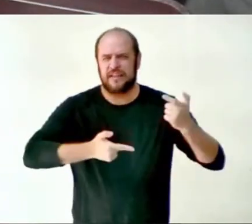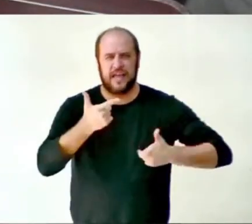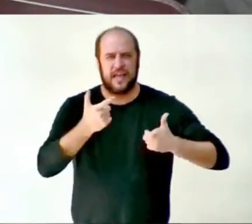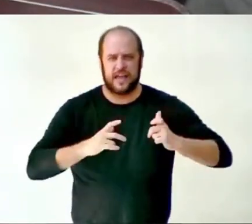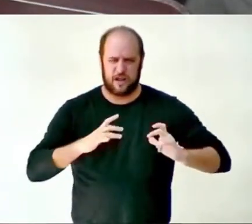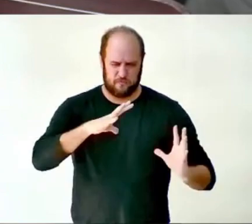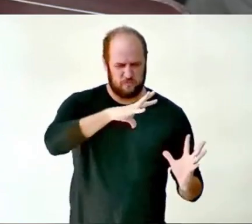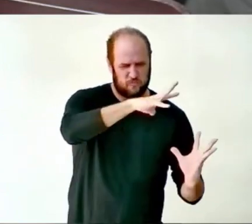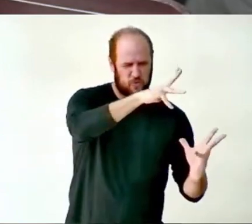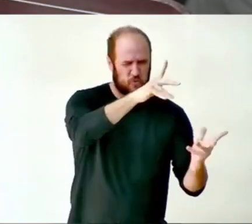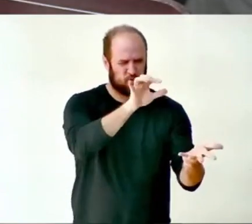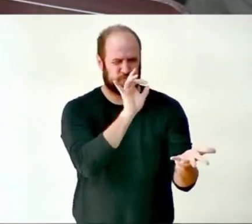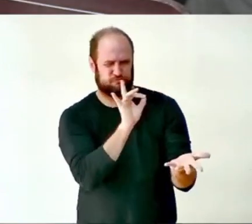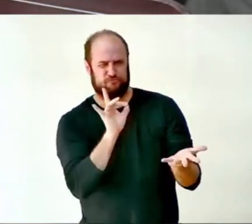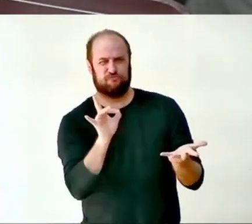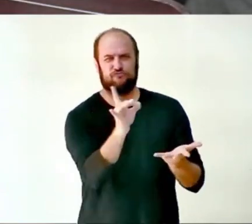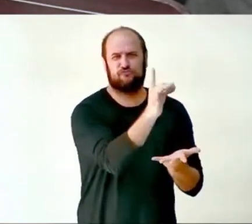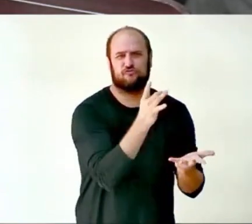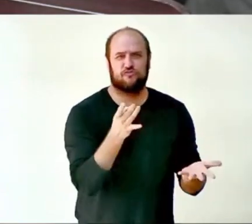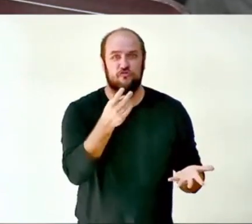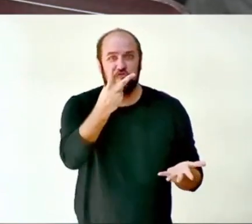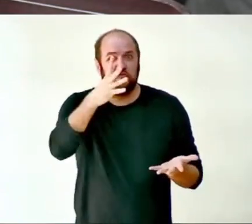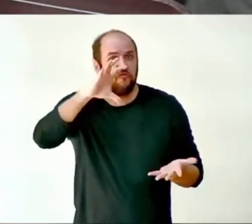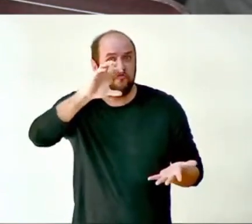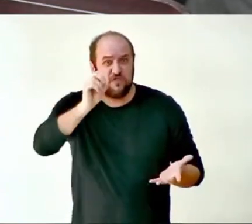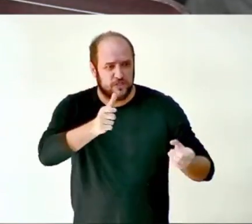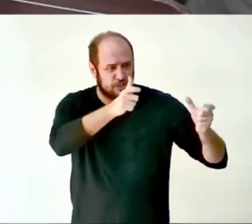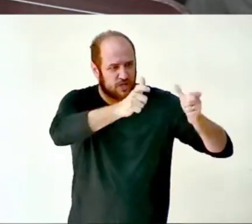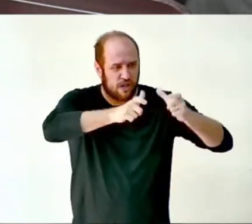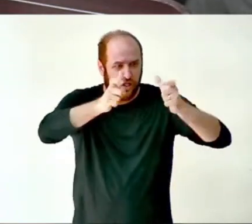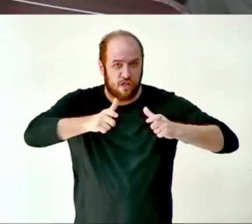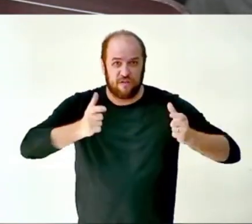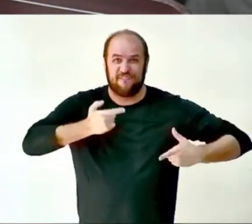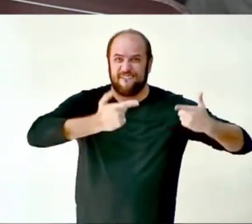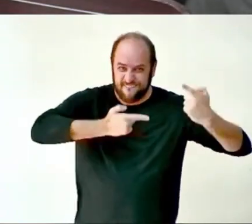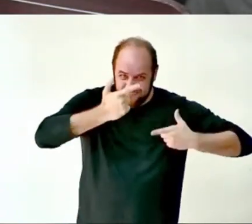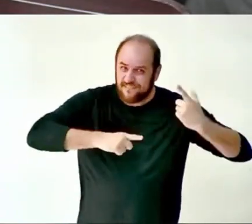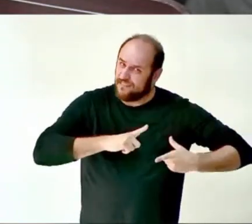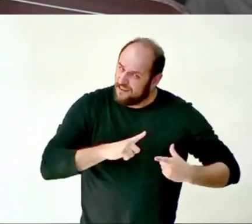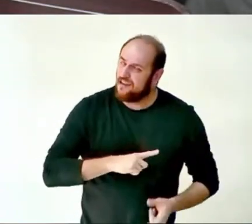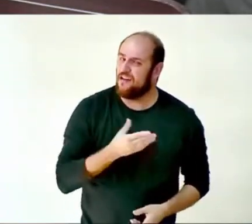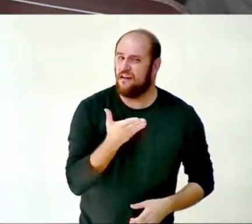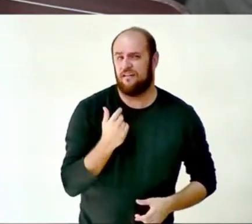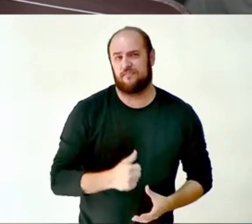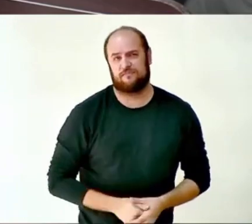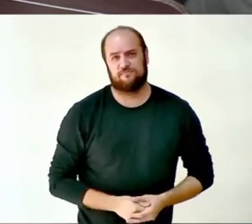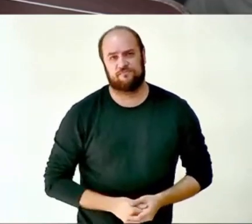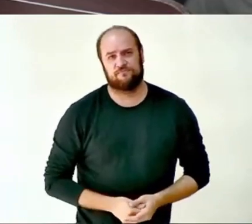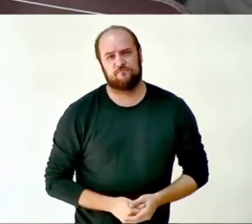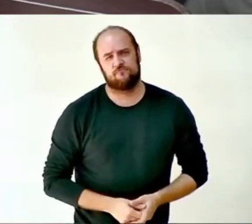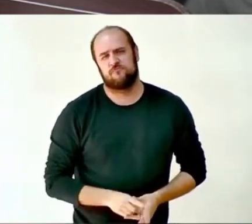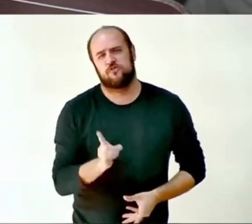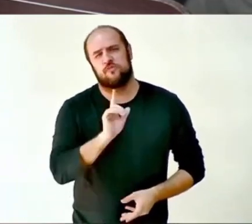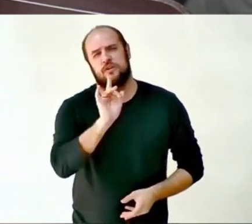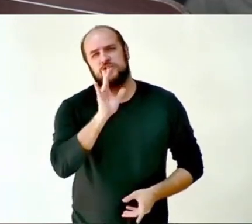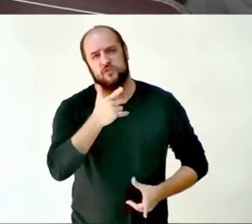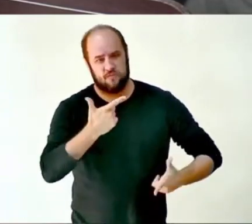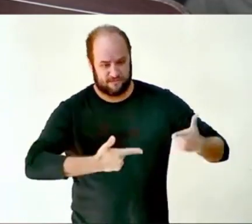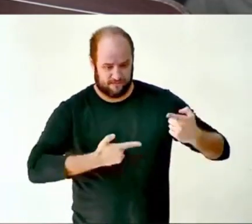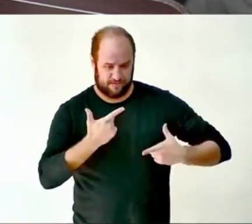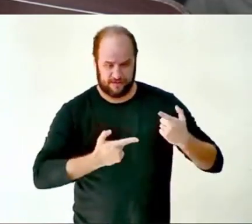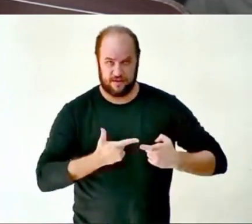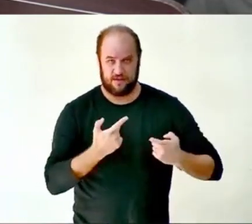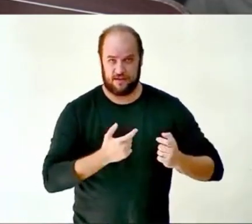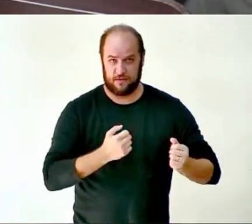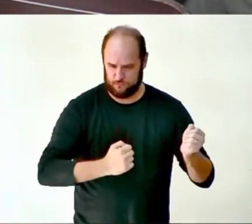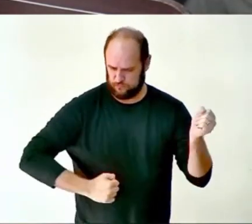mundo. Acima de 20 focos reconhecidos como guerra. Não é só uma guerra de armas, como nós estamos vendo